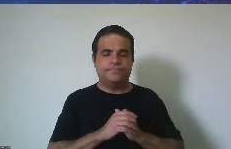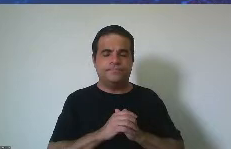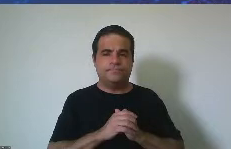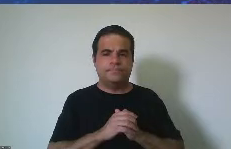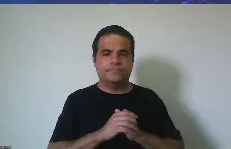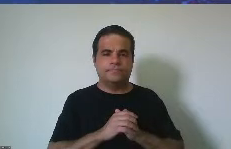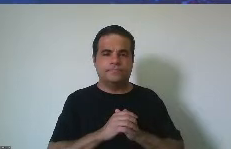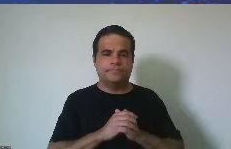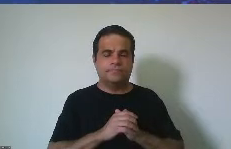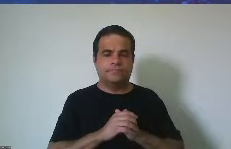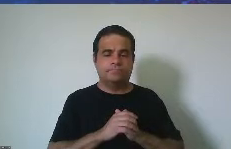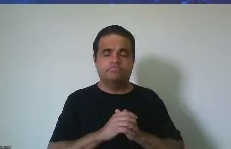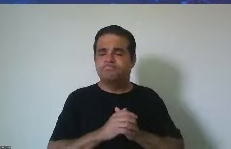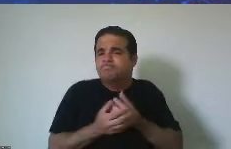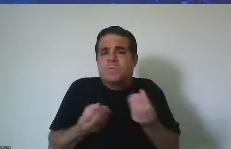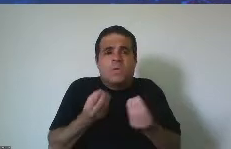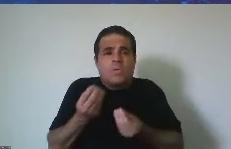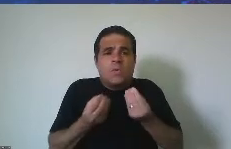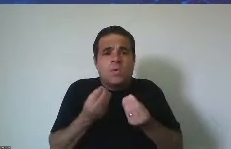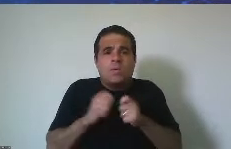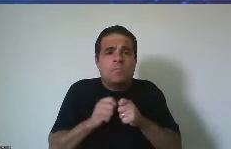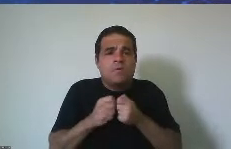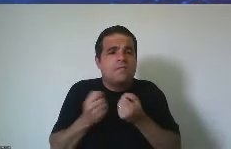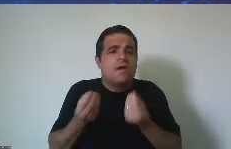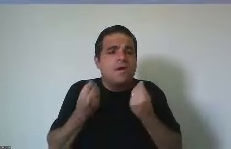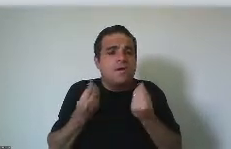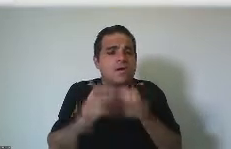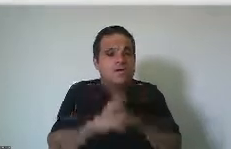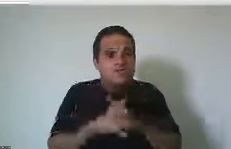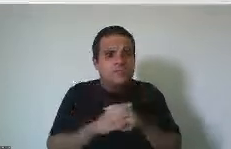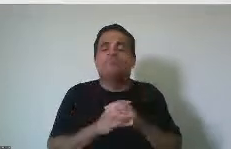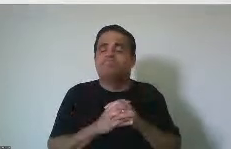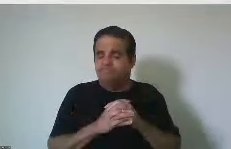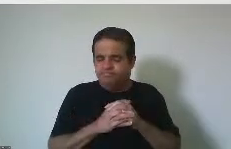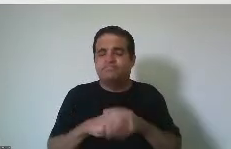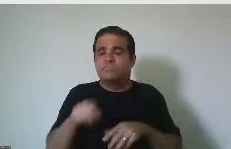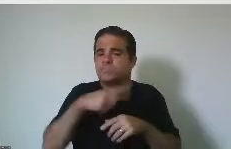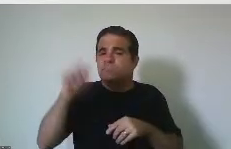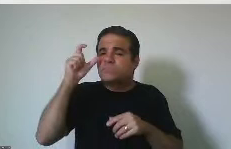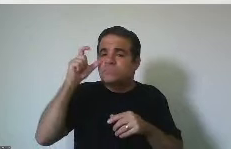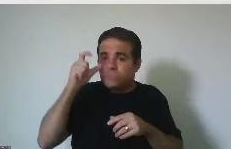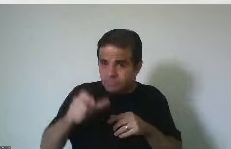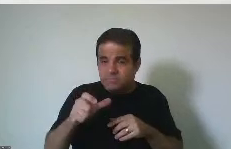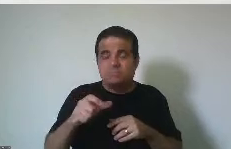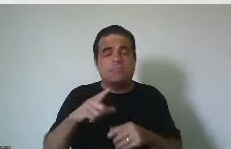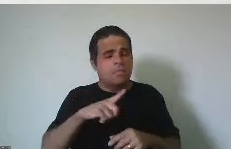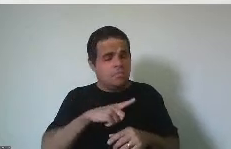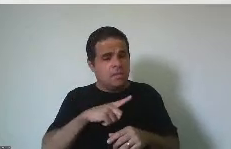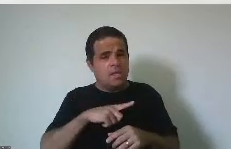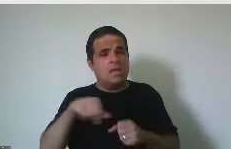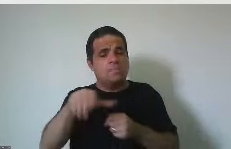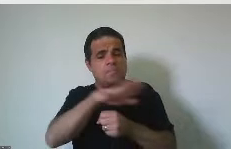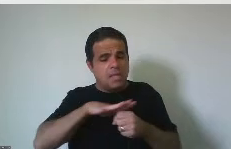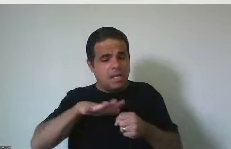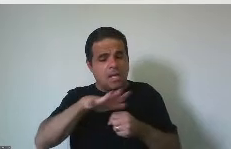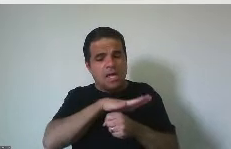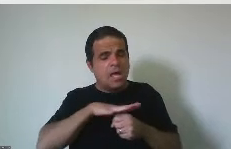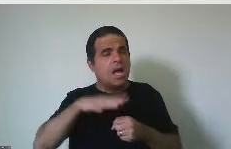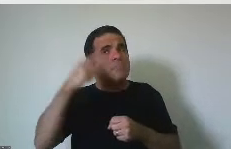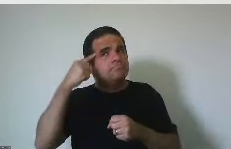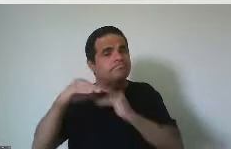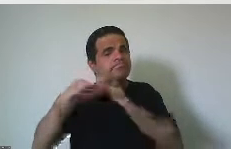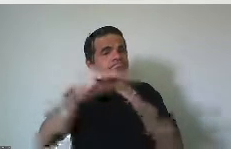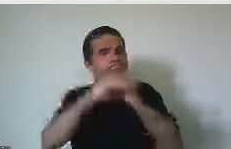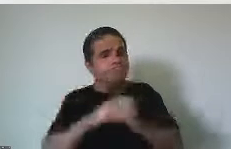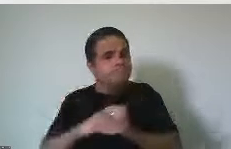e como que a gente vai fazer isso nós observamos as tendências né de mercado e a gente alinha a